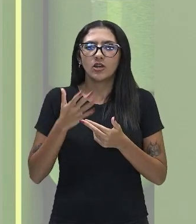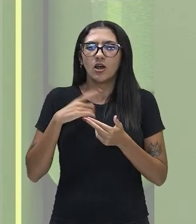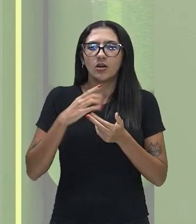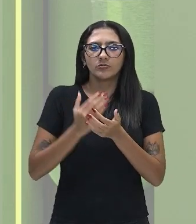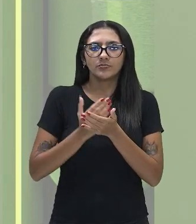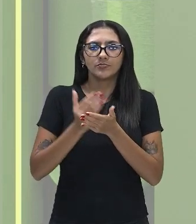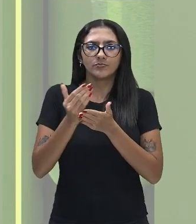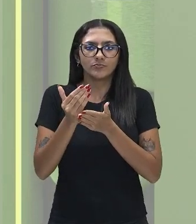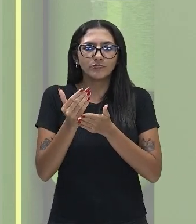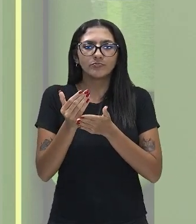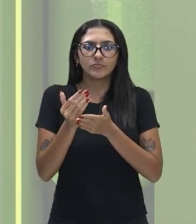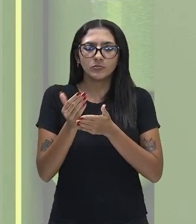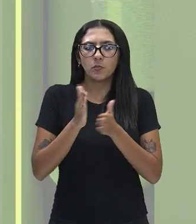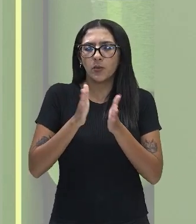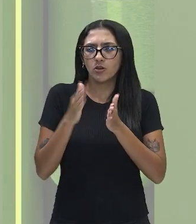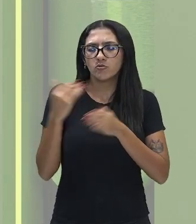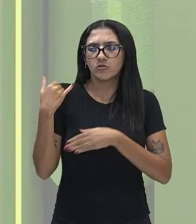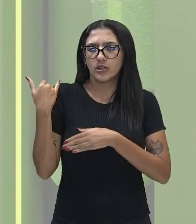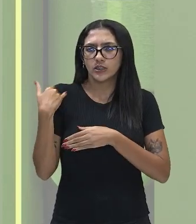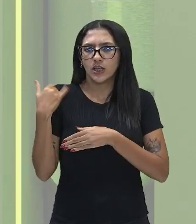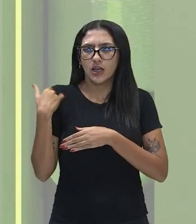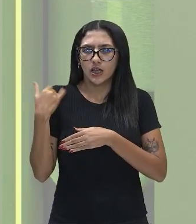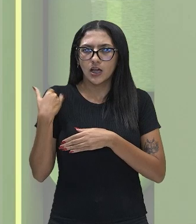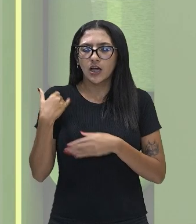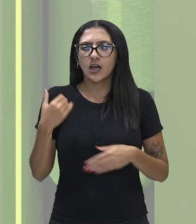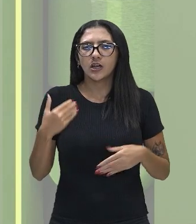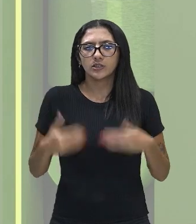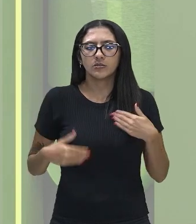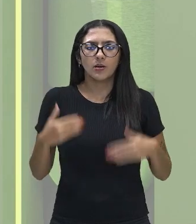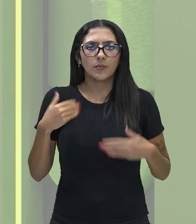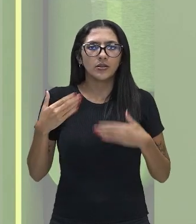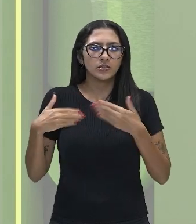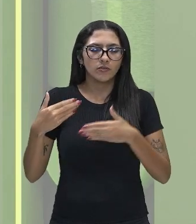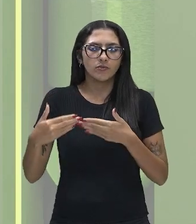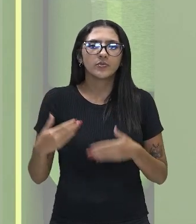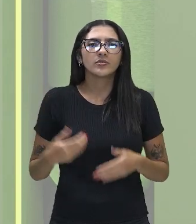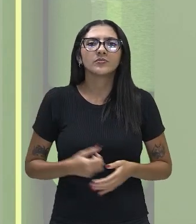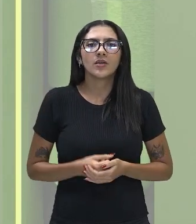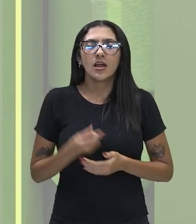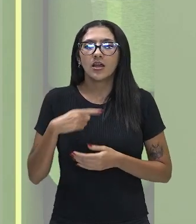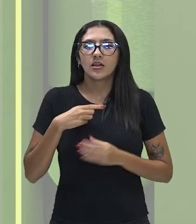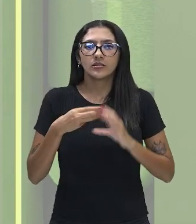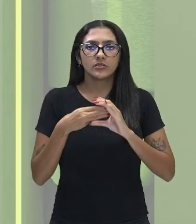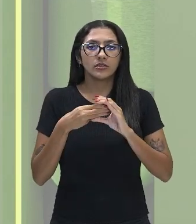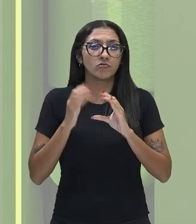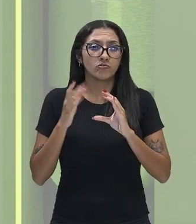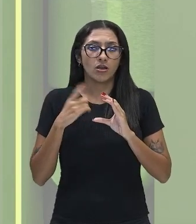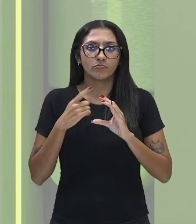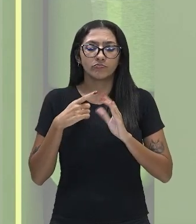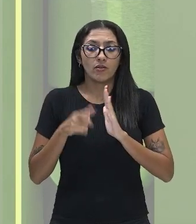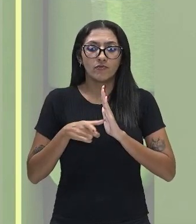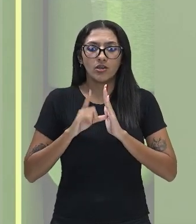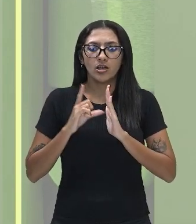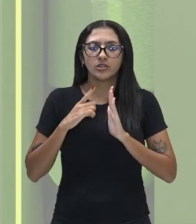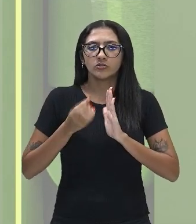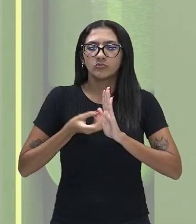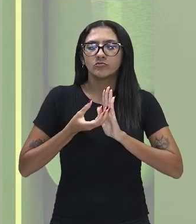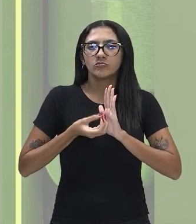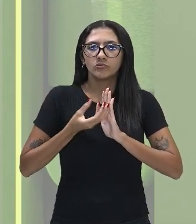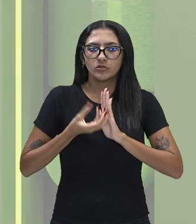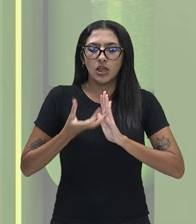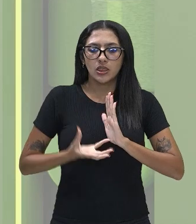da puberdade, nós, na verdade, essas células já foram originadas dentro da vida